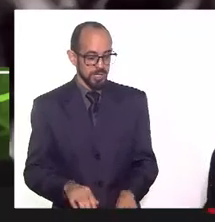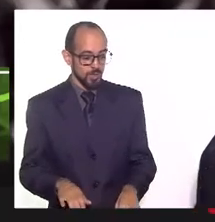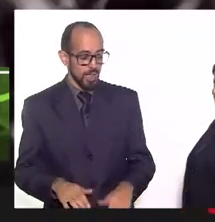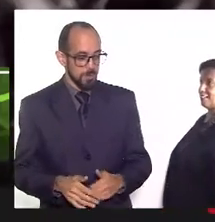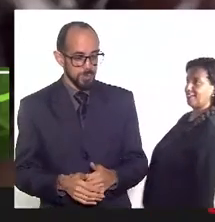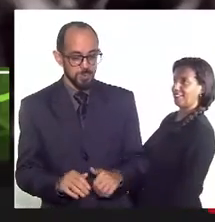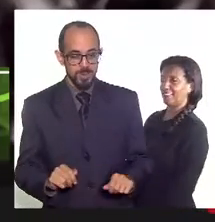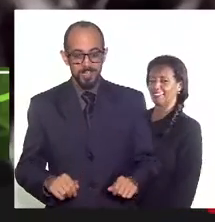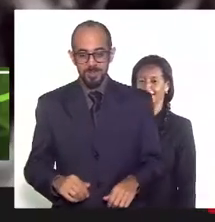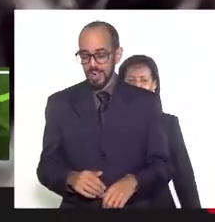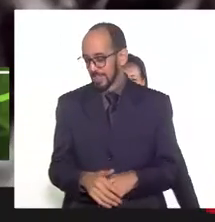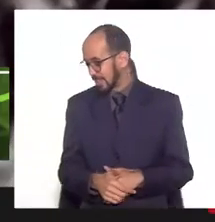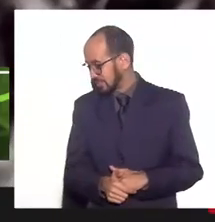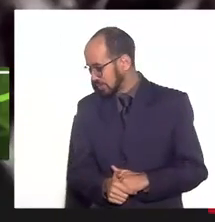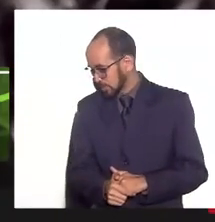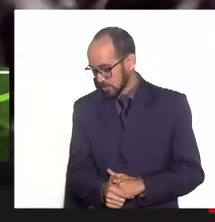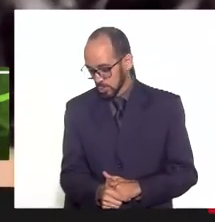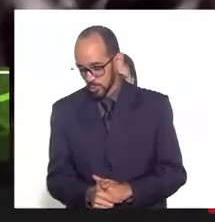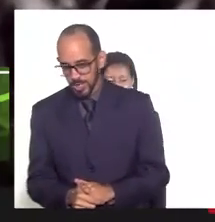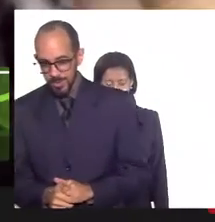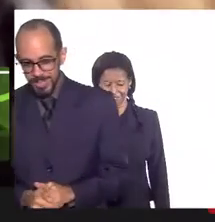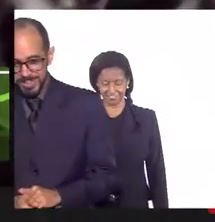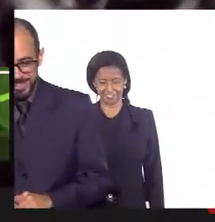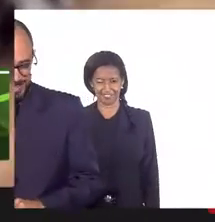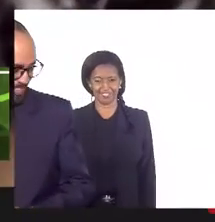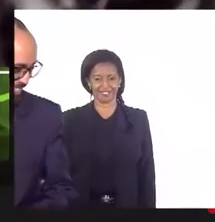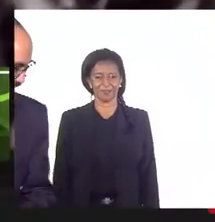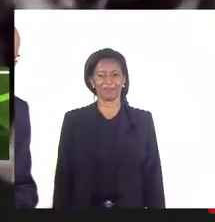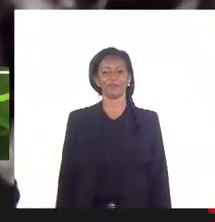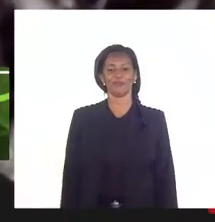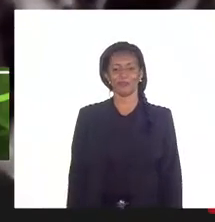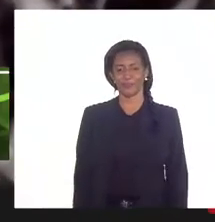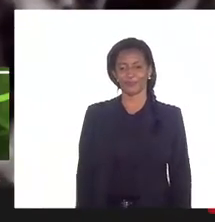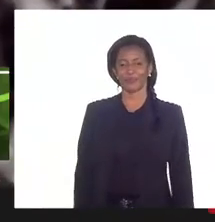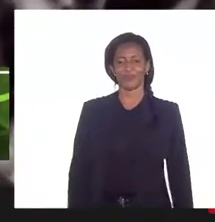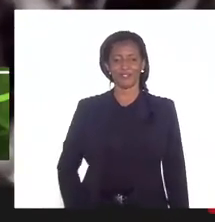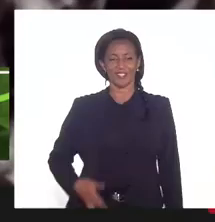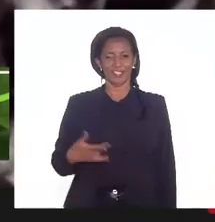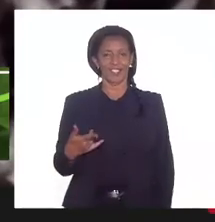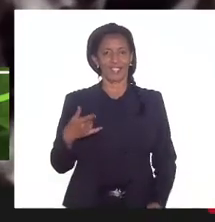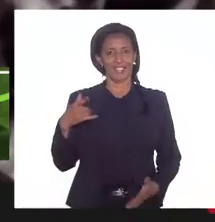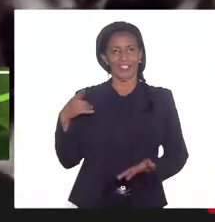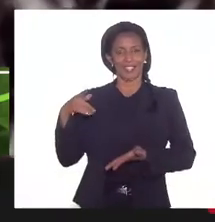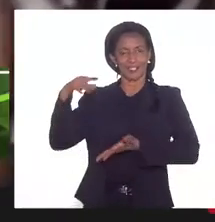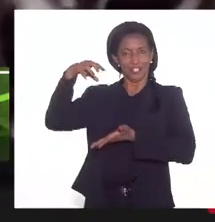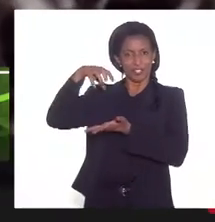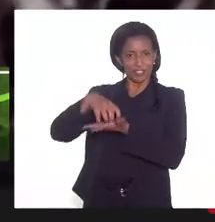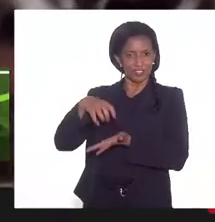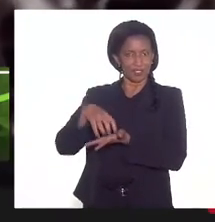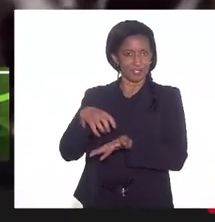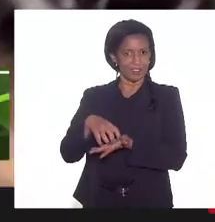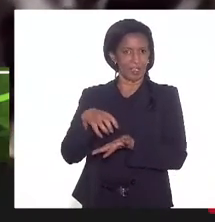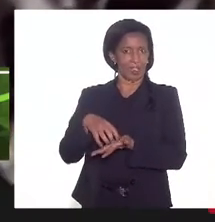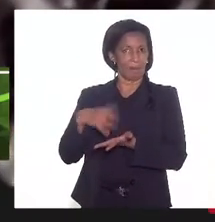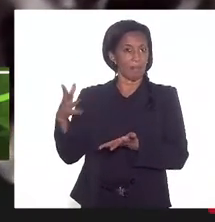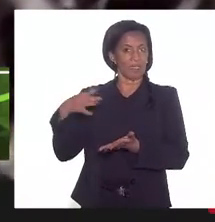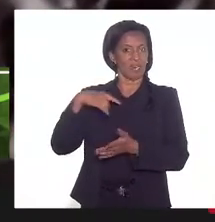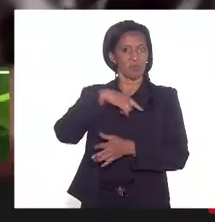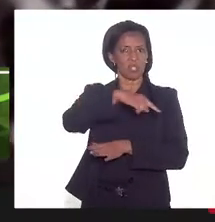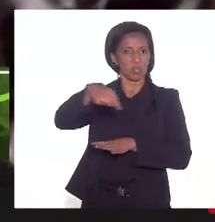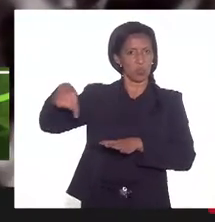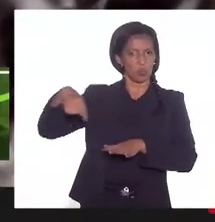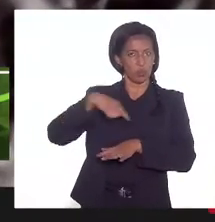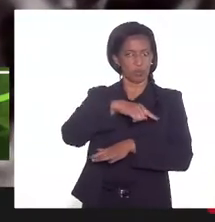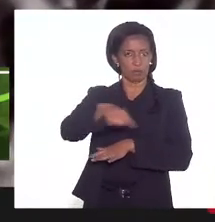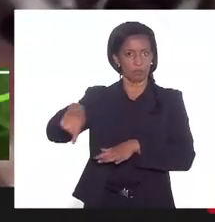essa essa vasta como eu digo já infraestrutura instalada implantada mas ela não circula né então